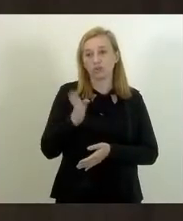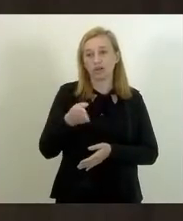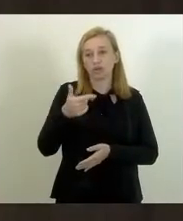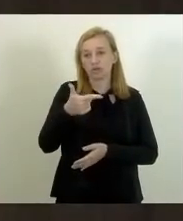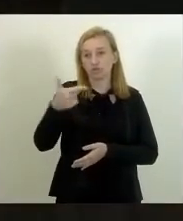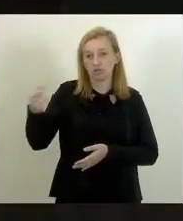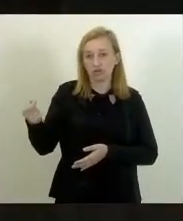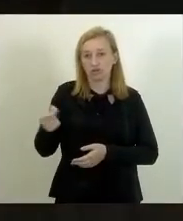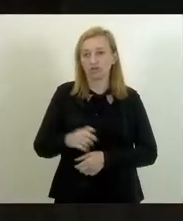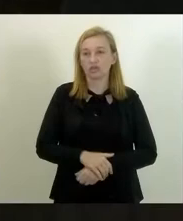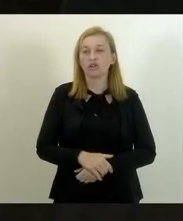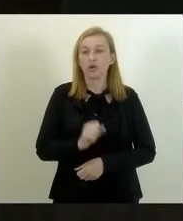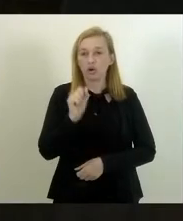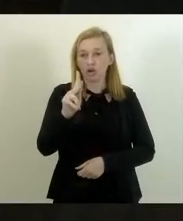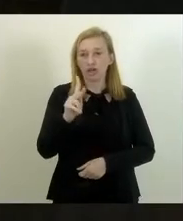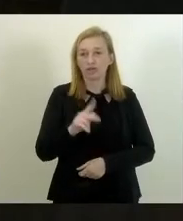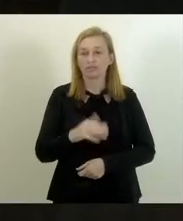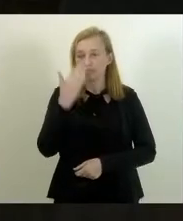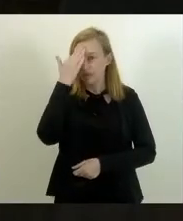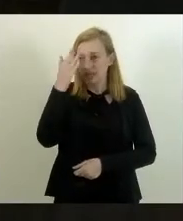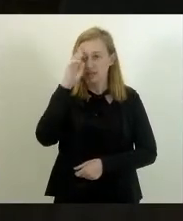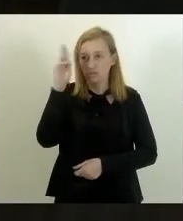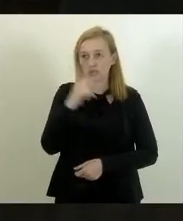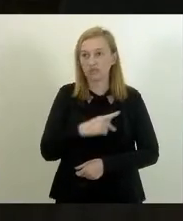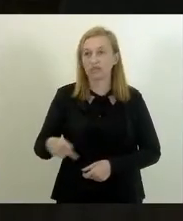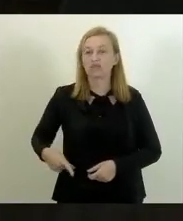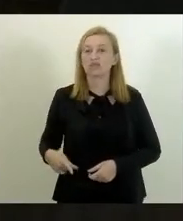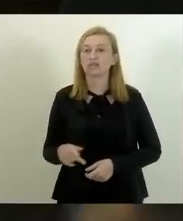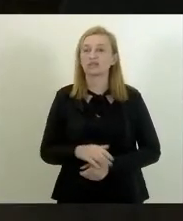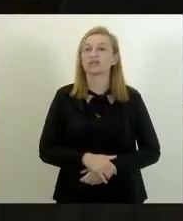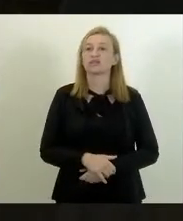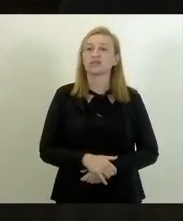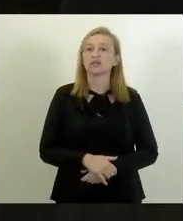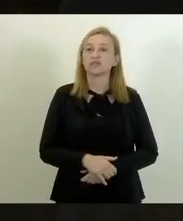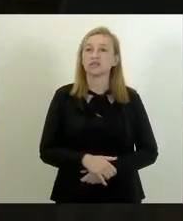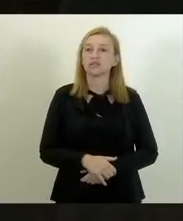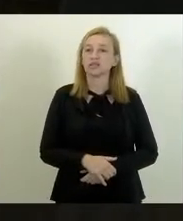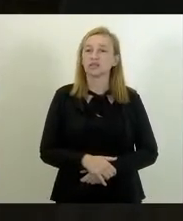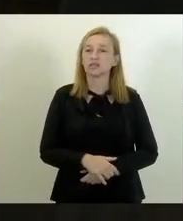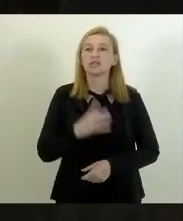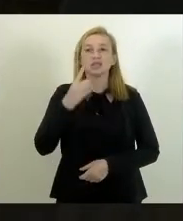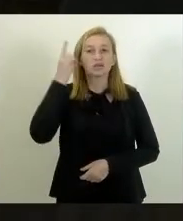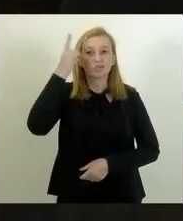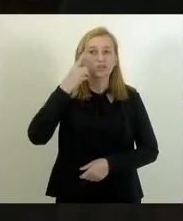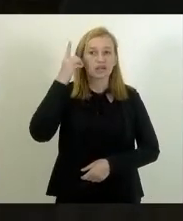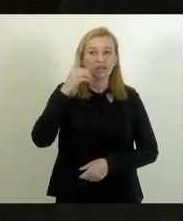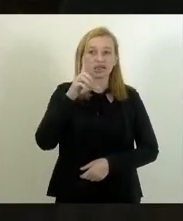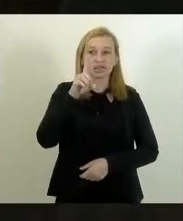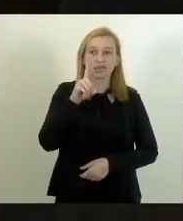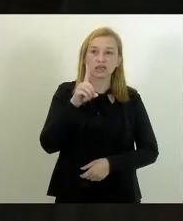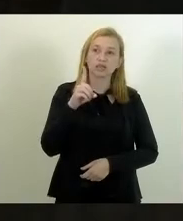3448/2020. Ok. Obrigado, presidente. Ordem dada, a ordem cumprida. Deputada Dani, por favor.